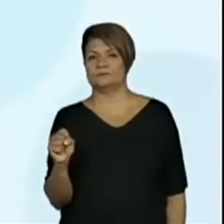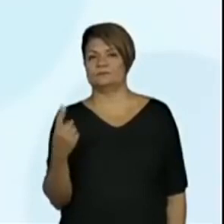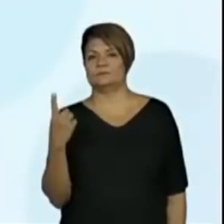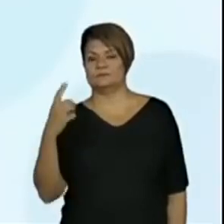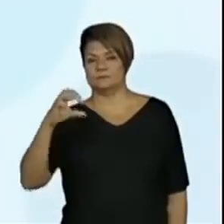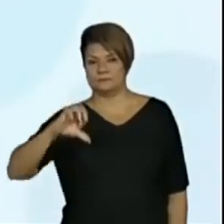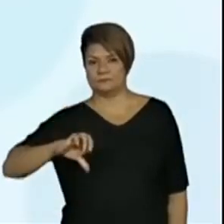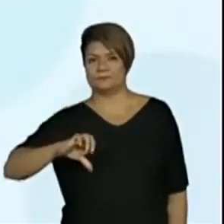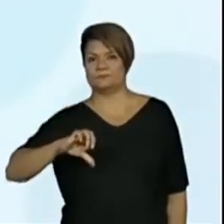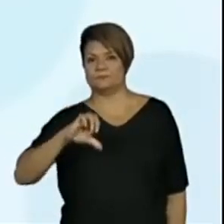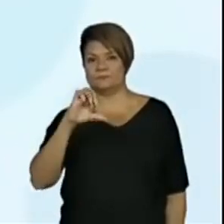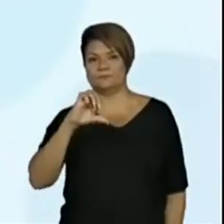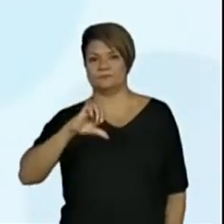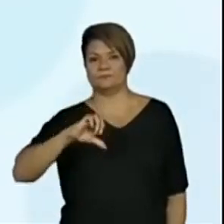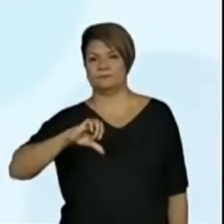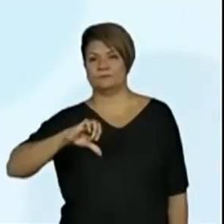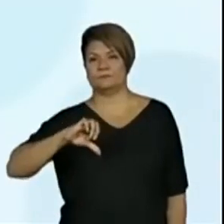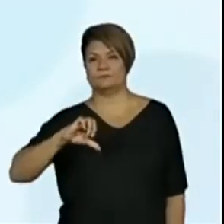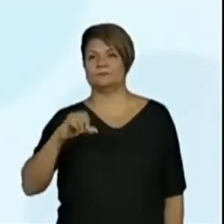19,